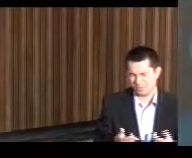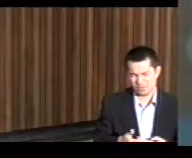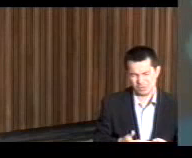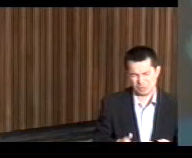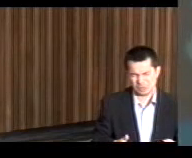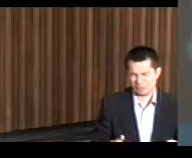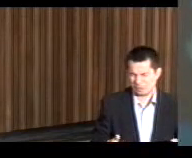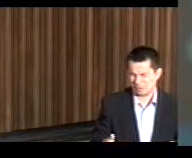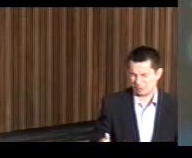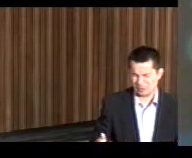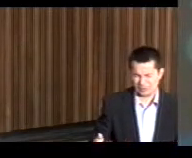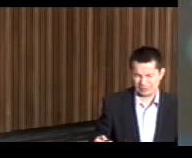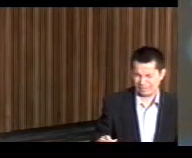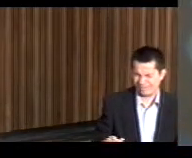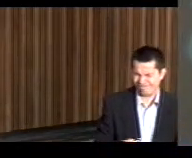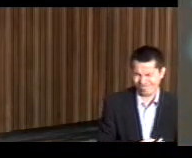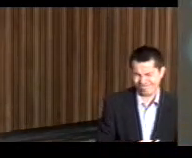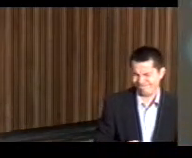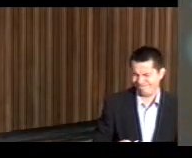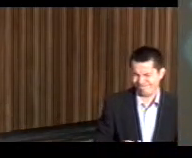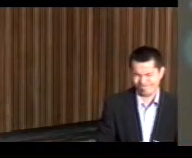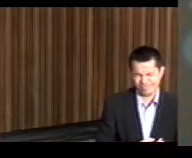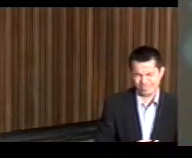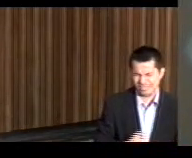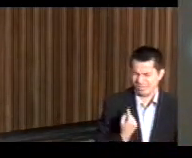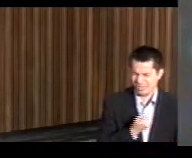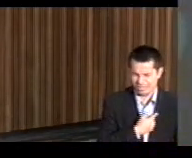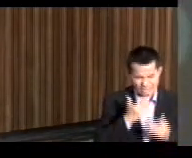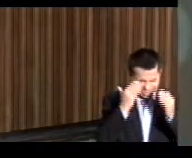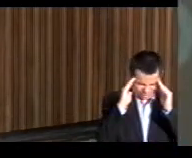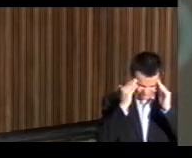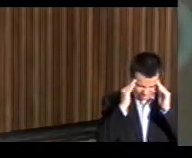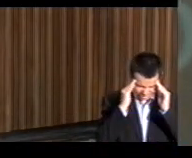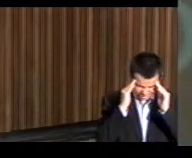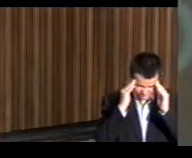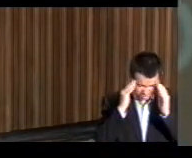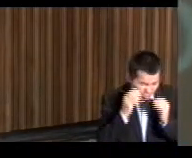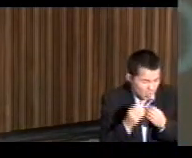com coisas que a gente não consegue entender.